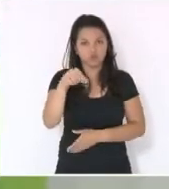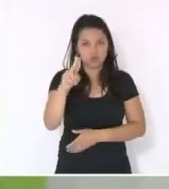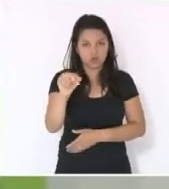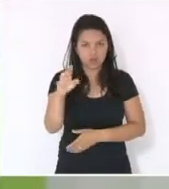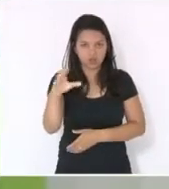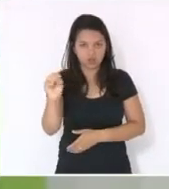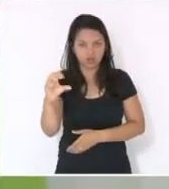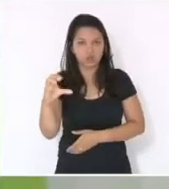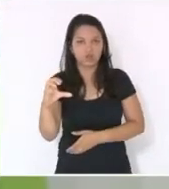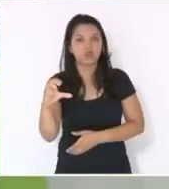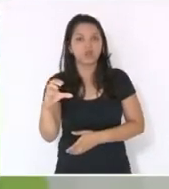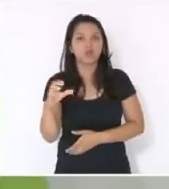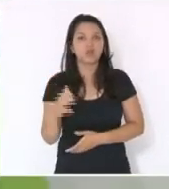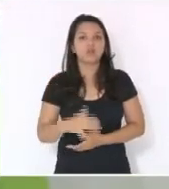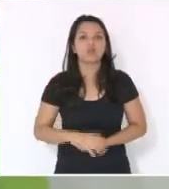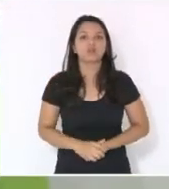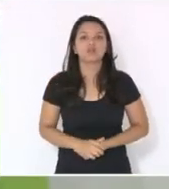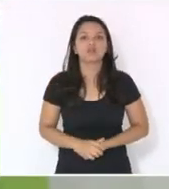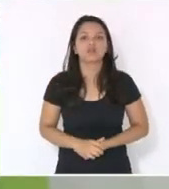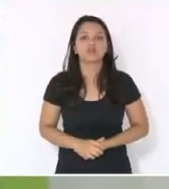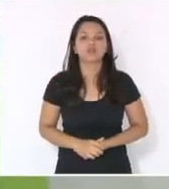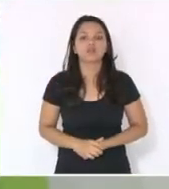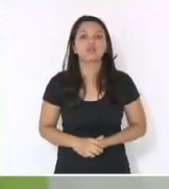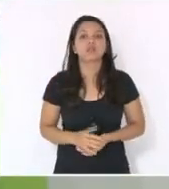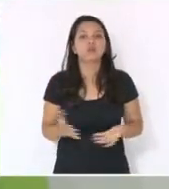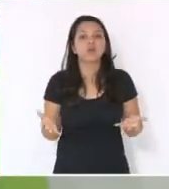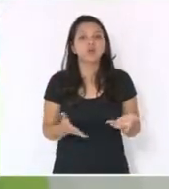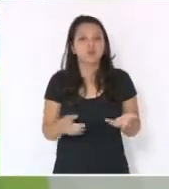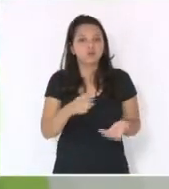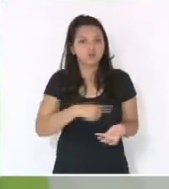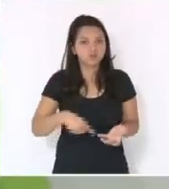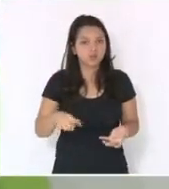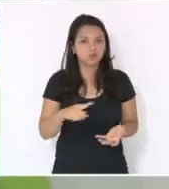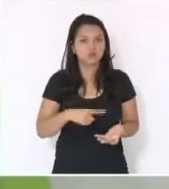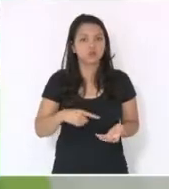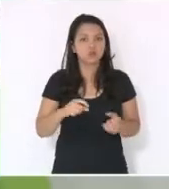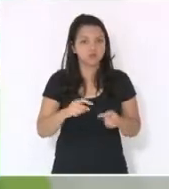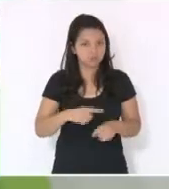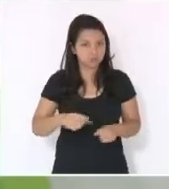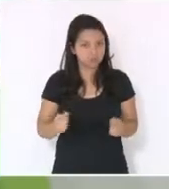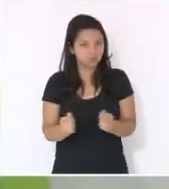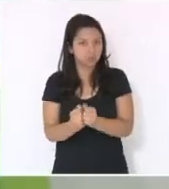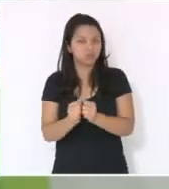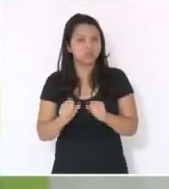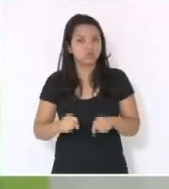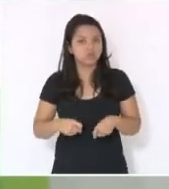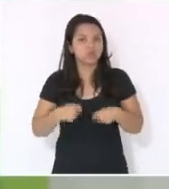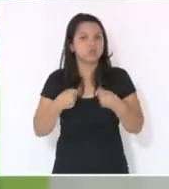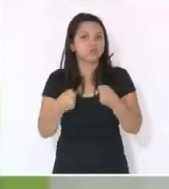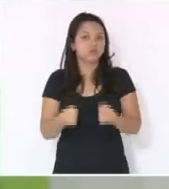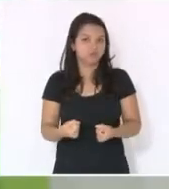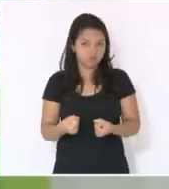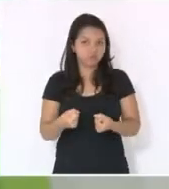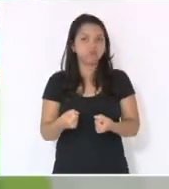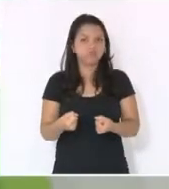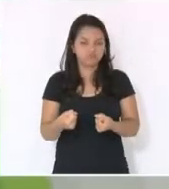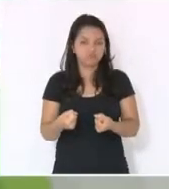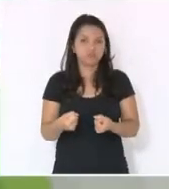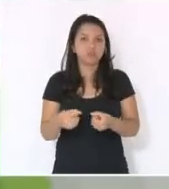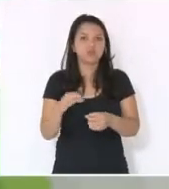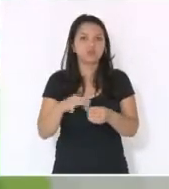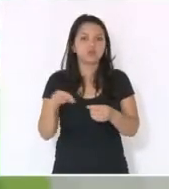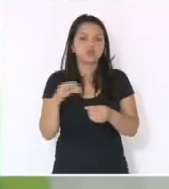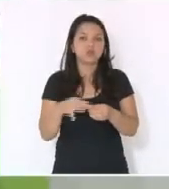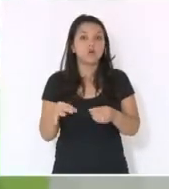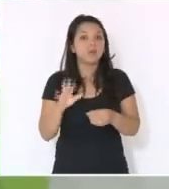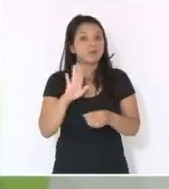todos nós na defesa da instituição, mas deve, principalmente,